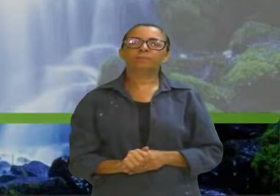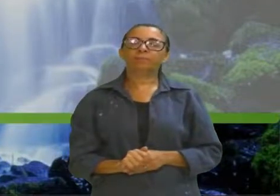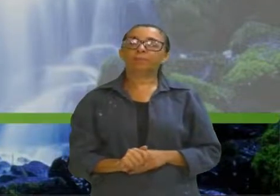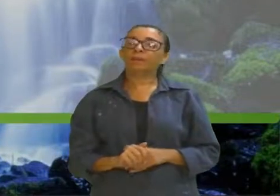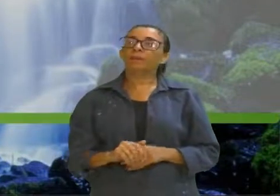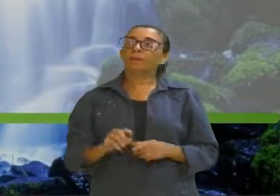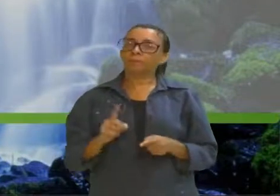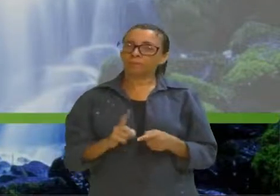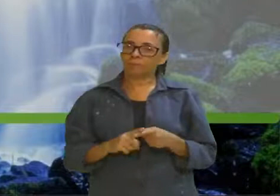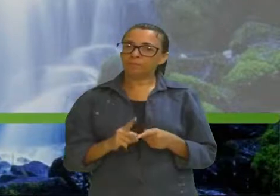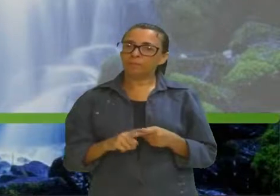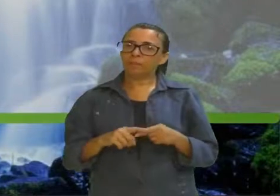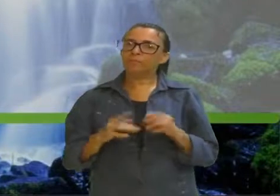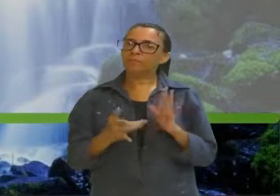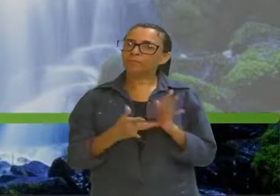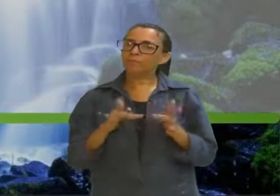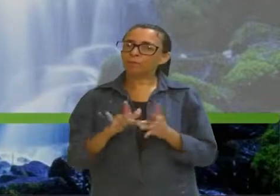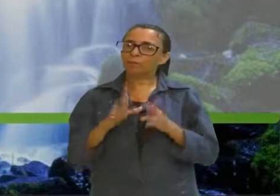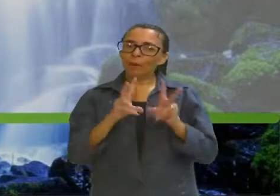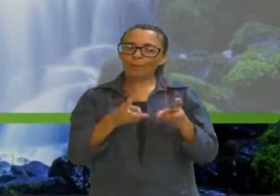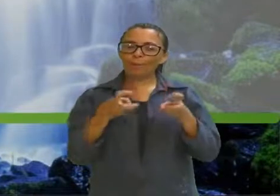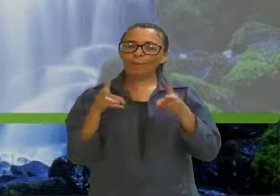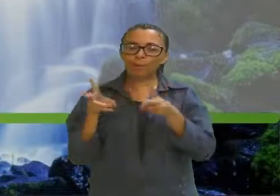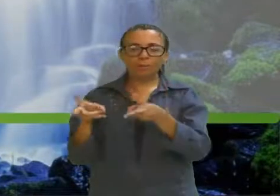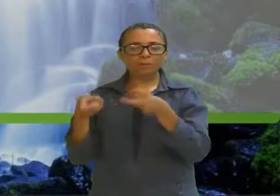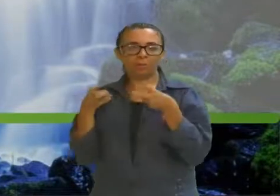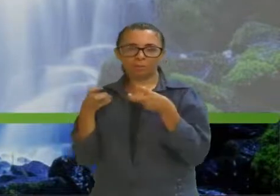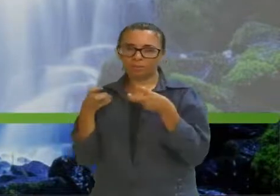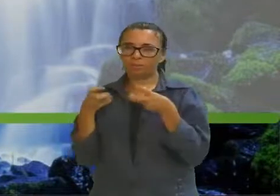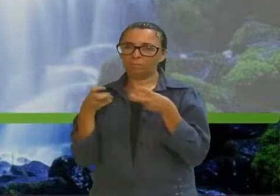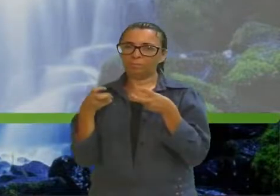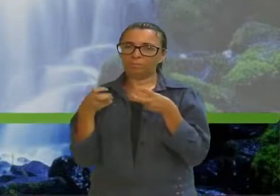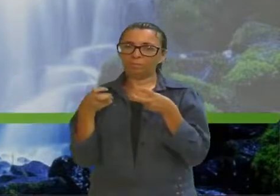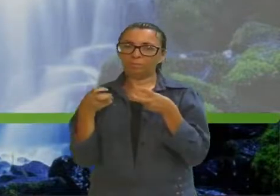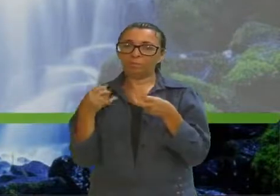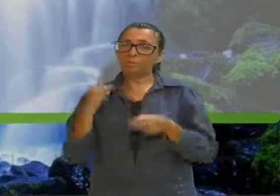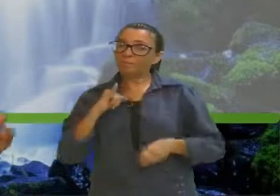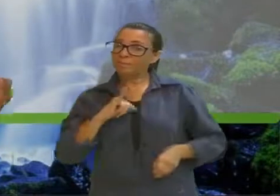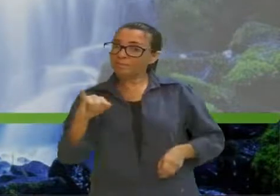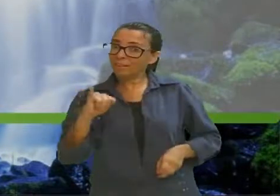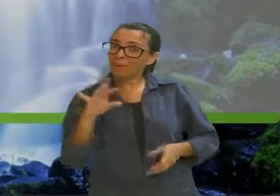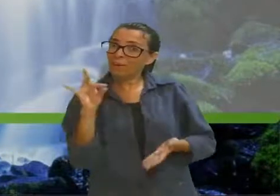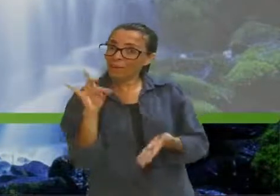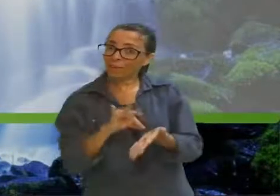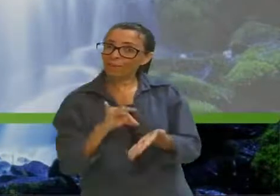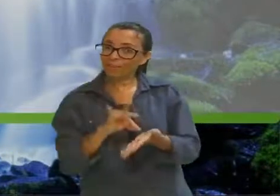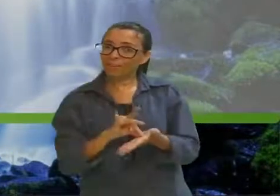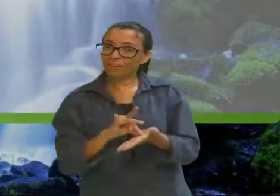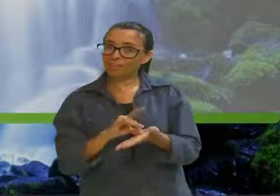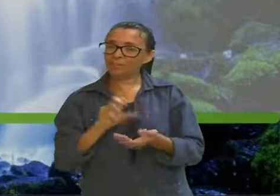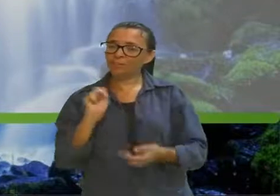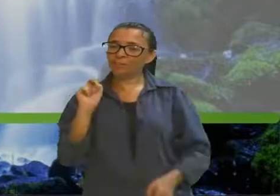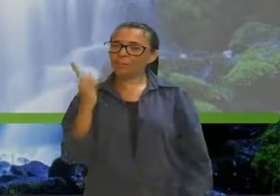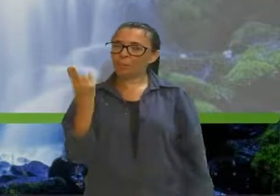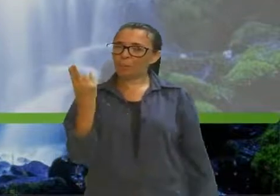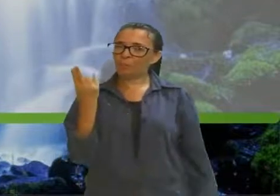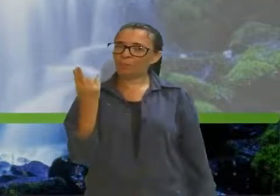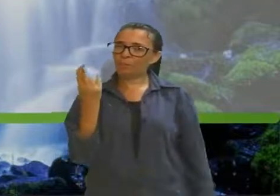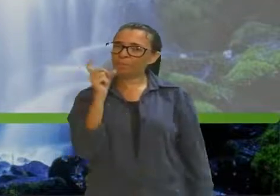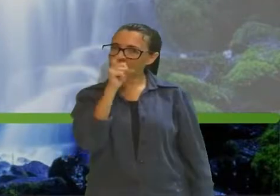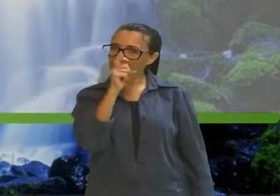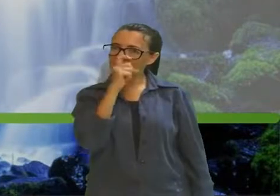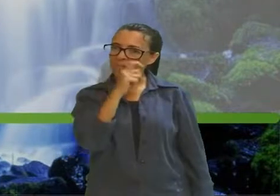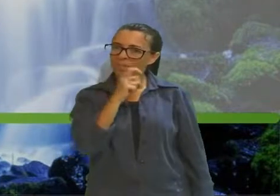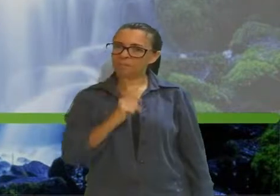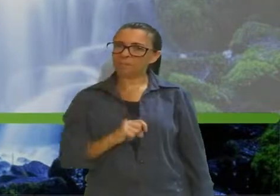prática ela segue um outro caminho. E outro último item que nós aprendemos, irmãos, é a